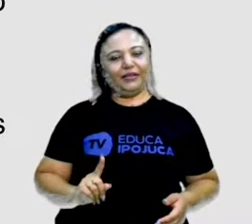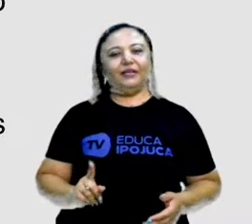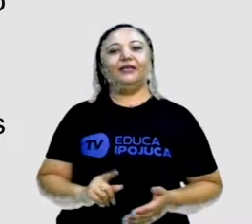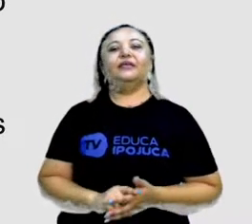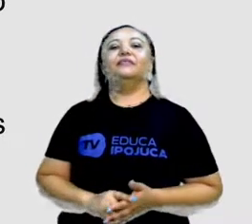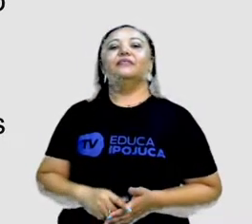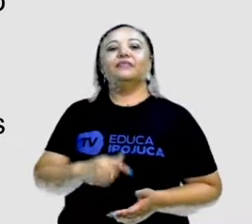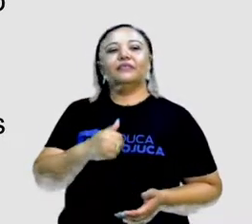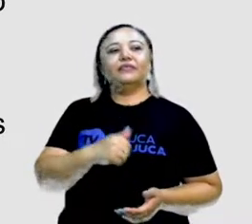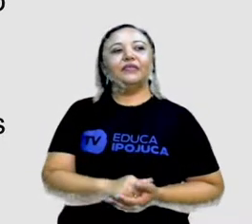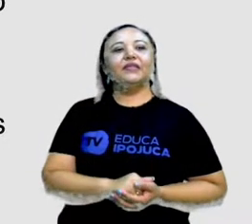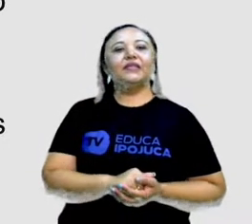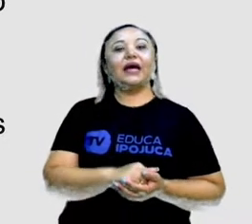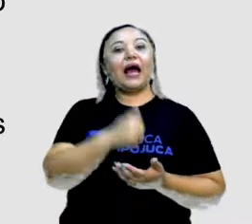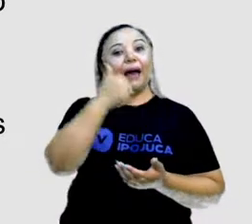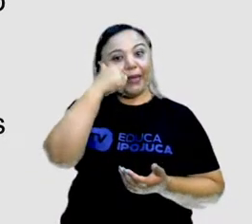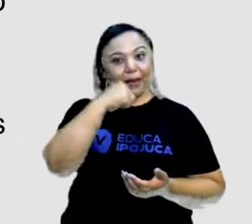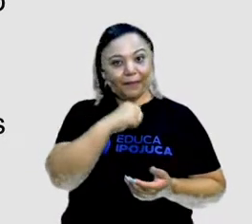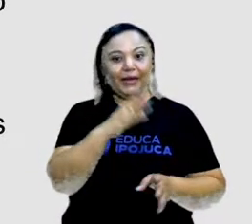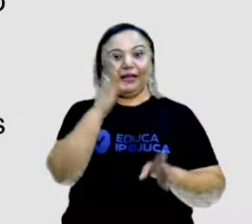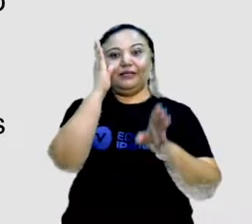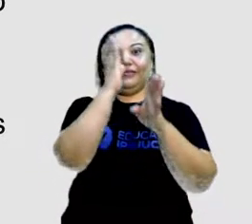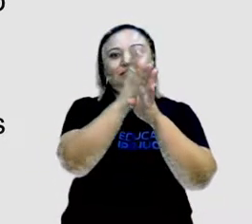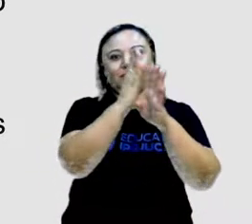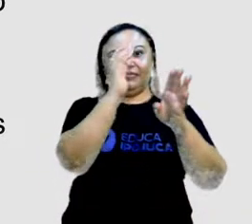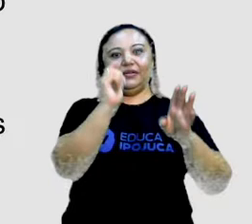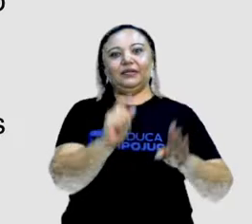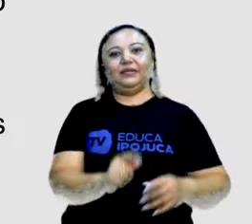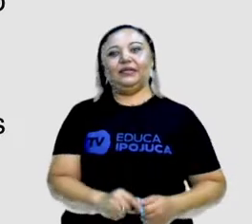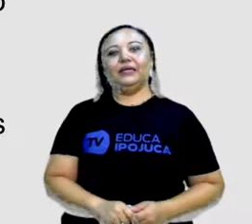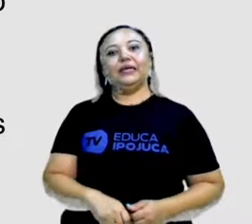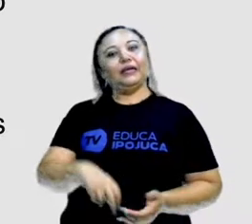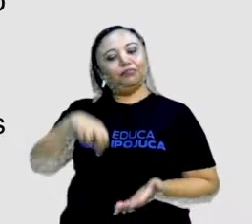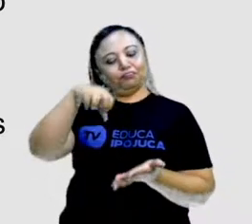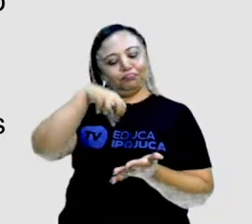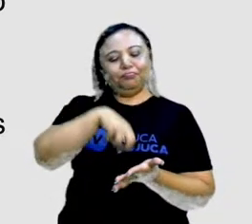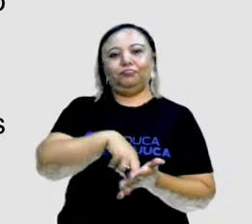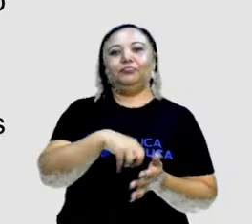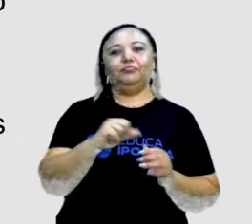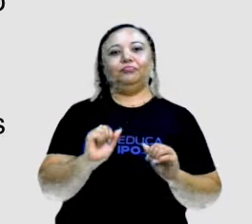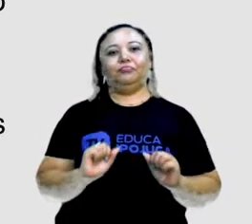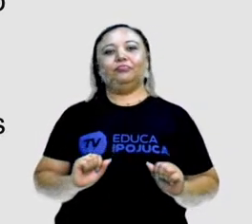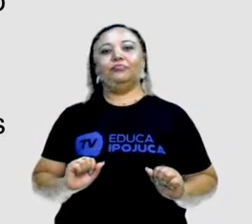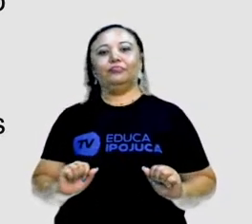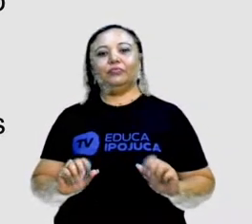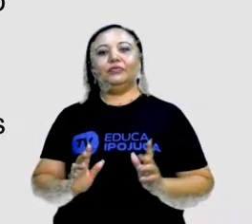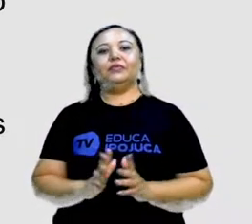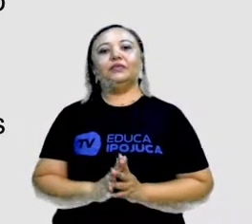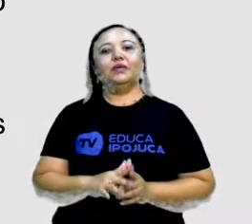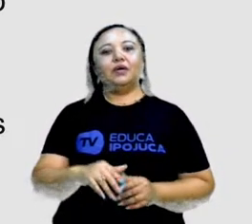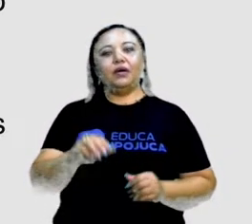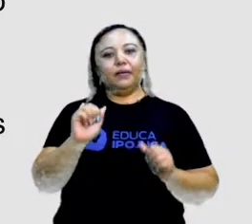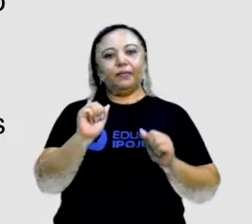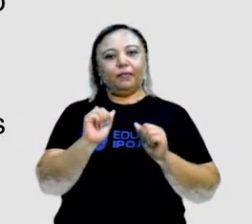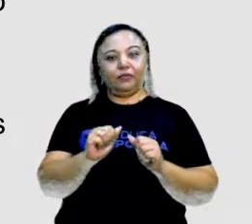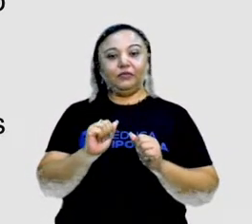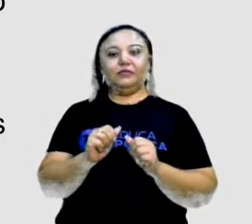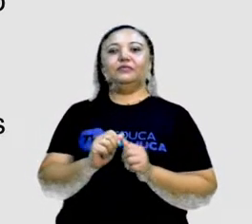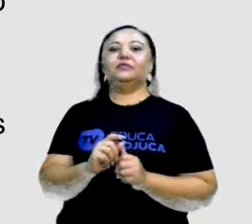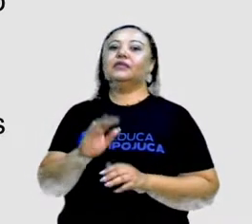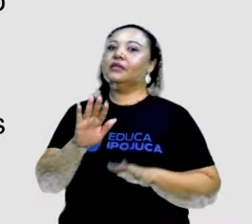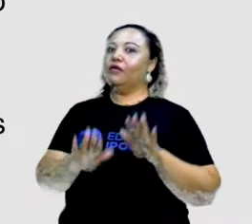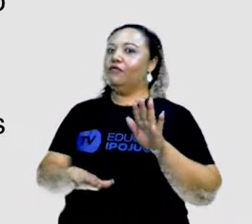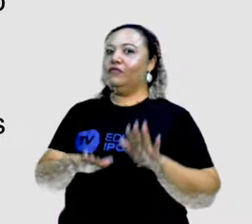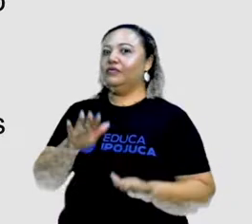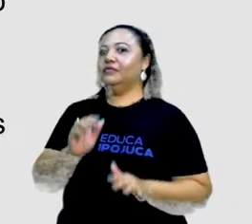descobrir, eu não quero nem imaginar o que ela fará comigo. Posso ficar uma semana de castigo,